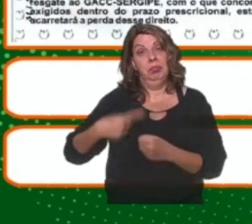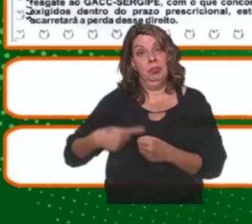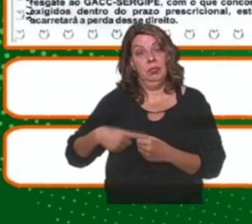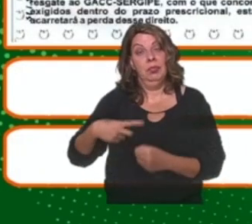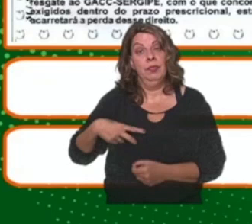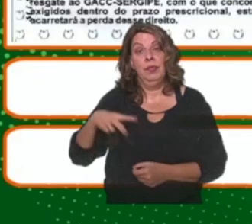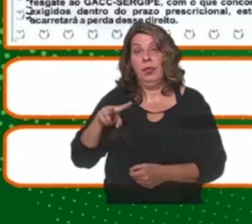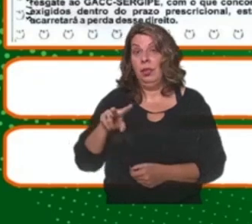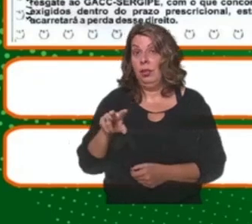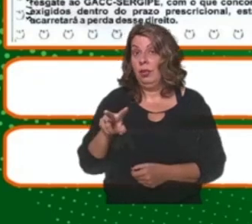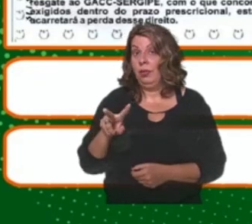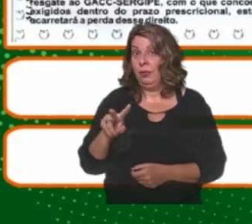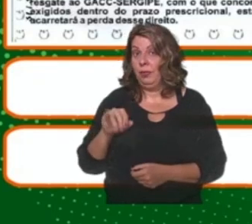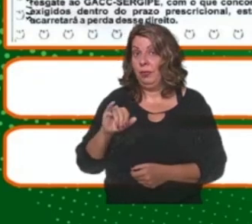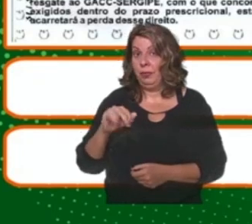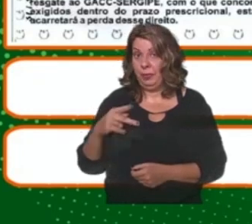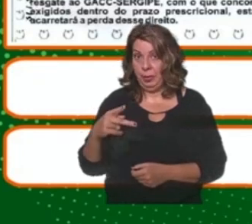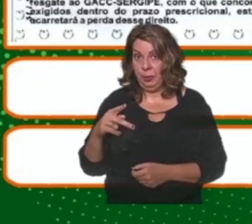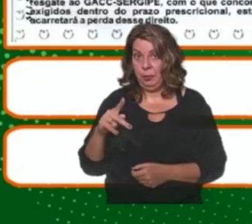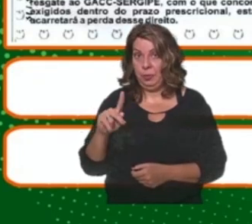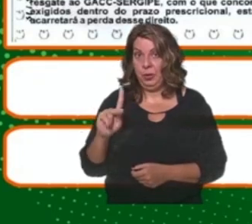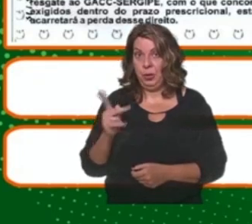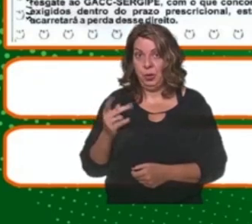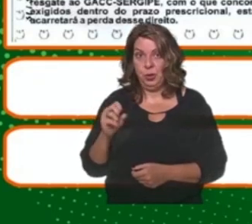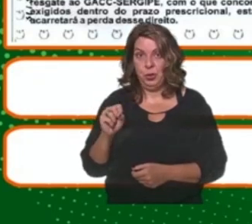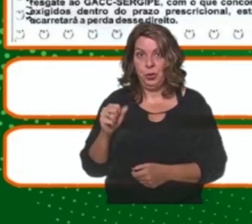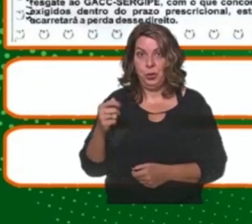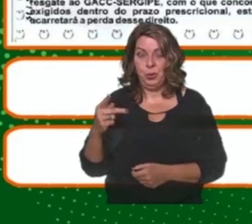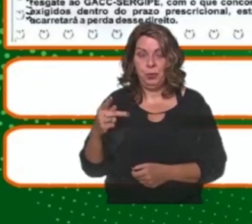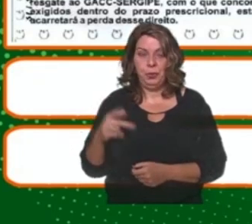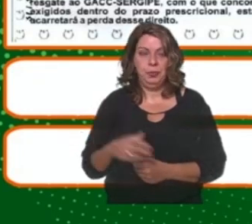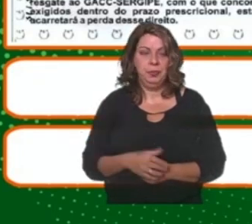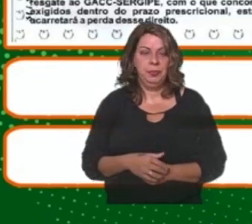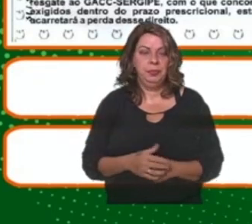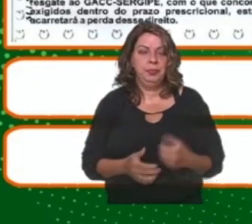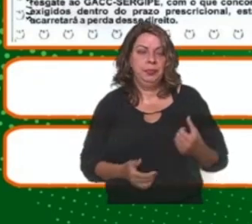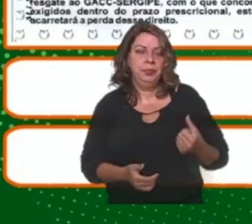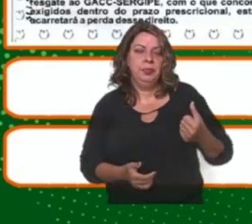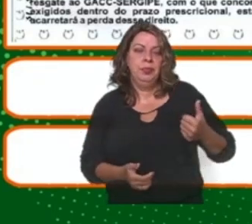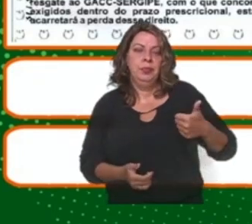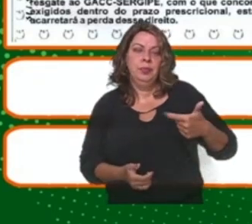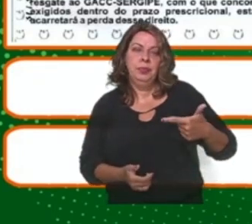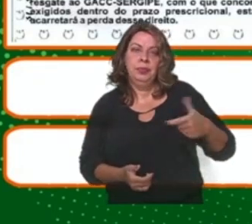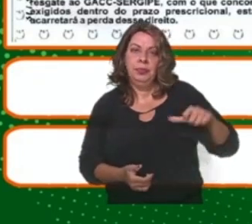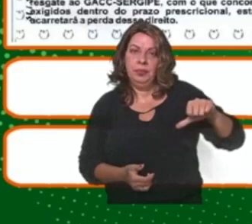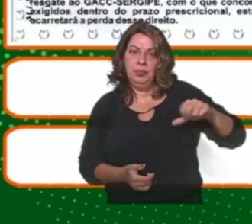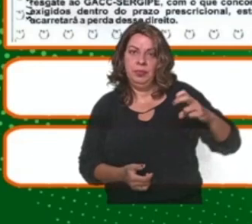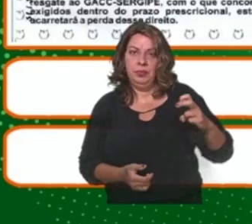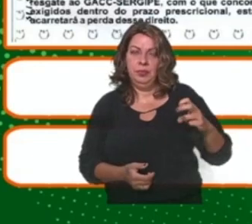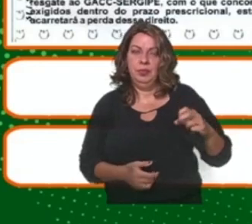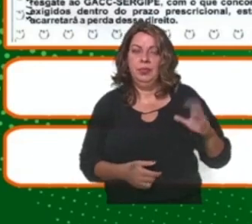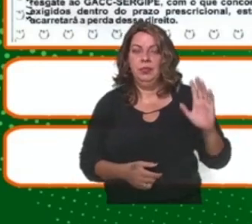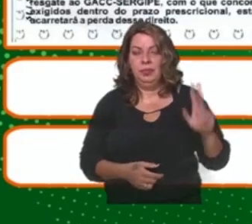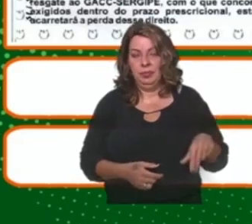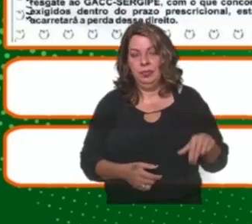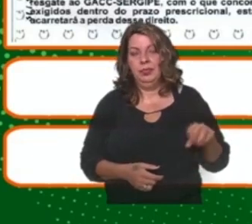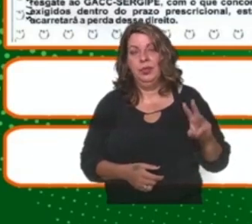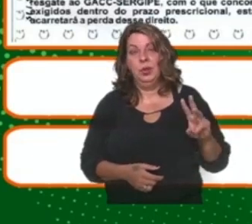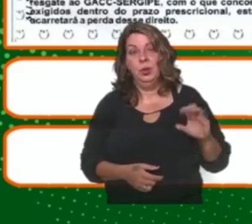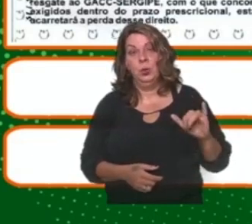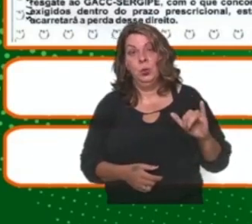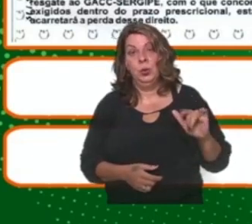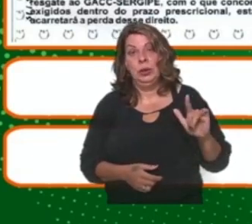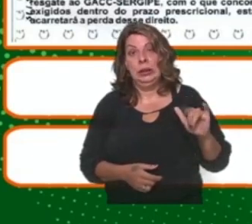Shop Regional Centro. Parabéns. Parabéns. Tem aqui, ó, 661295. William Santos Souza,